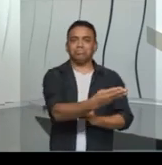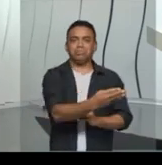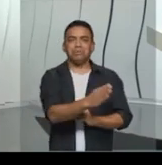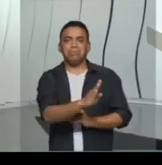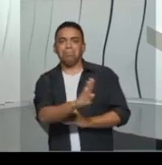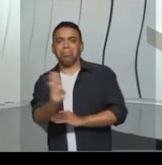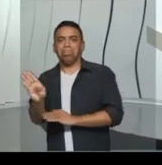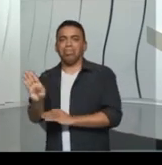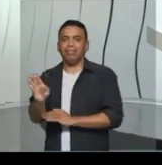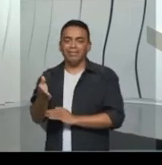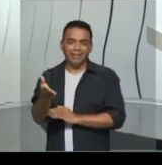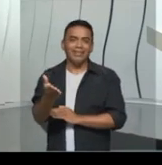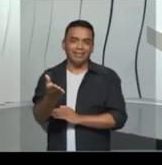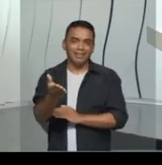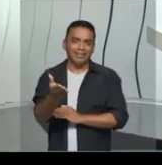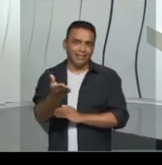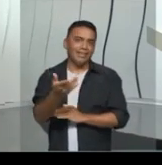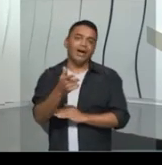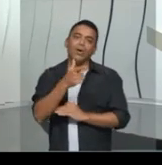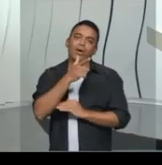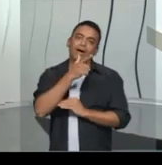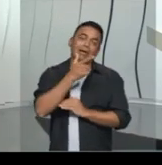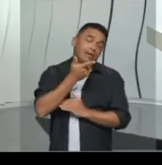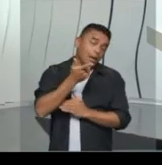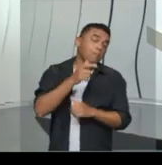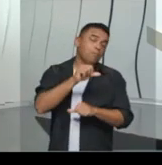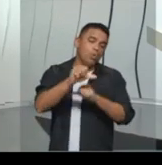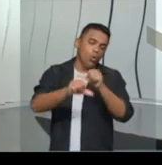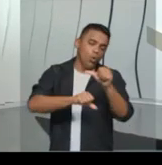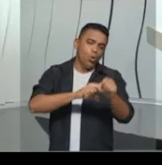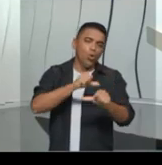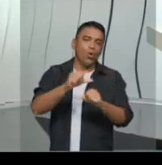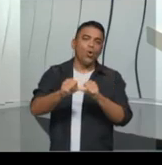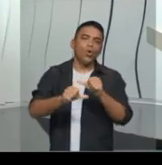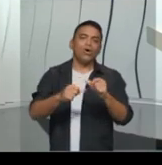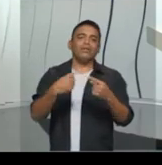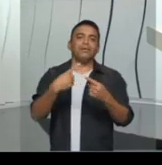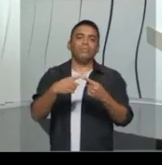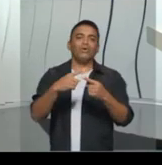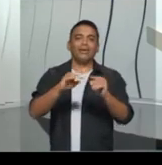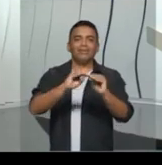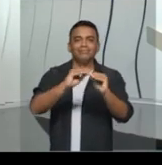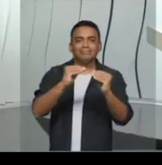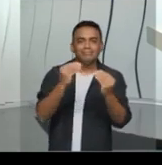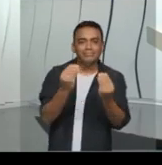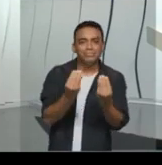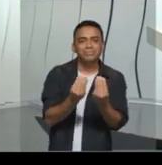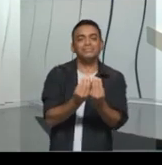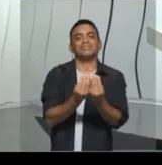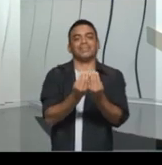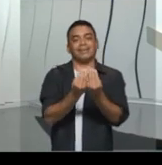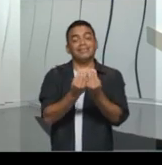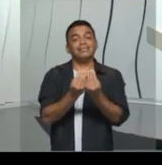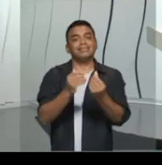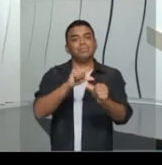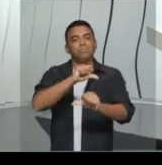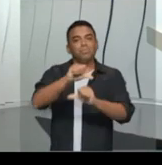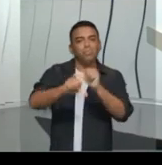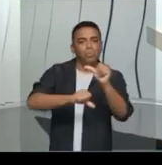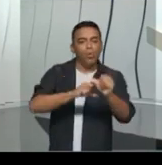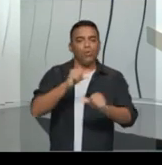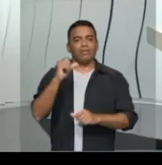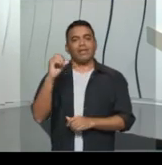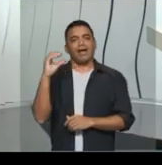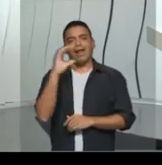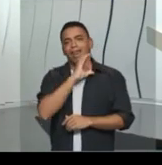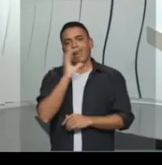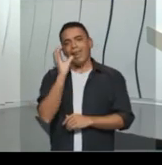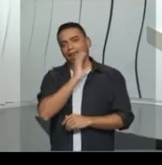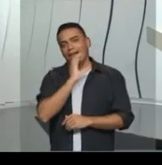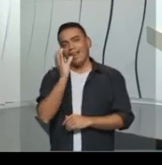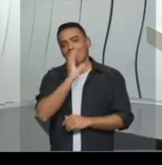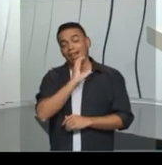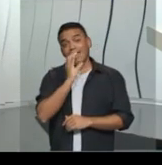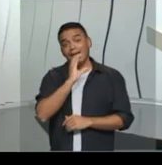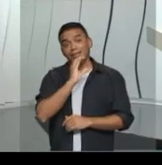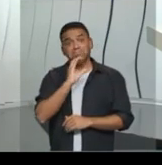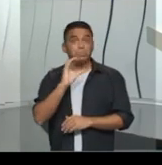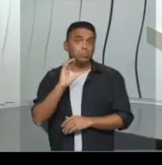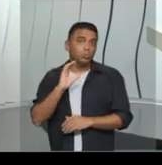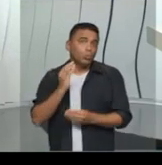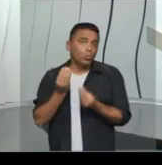ponto, ela não mais vai caminhar na mesma linha, porque vai ter alteração da velocidade. Como que vai